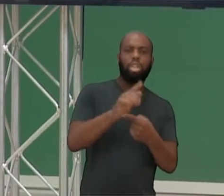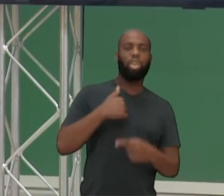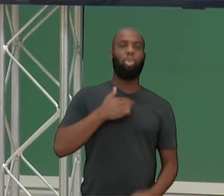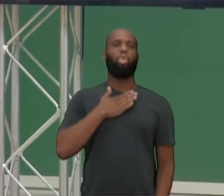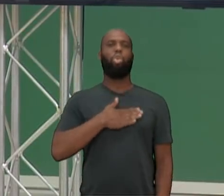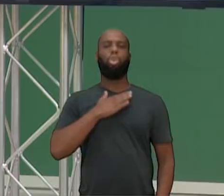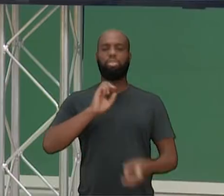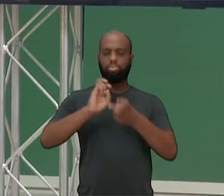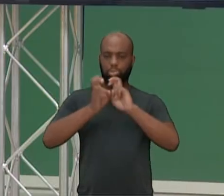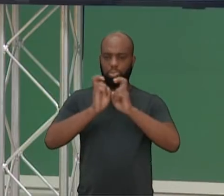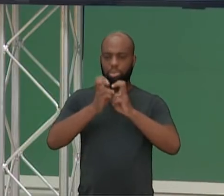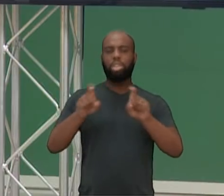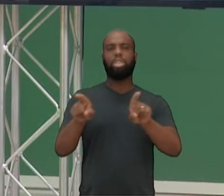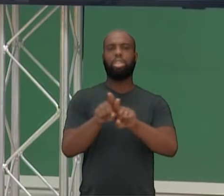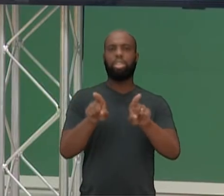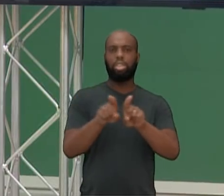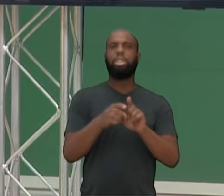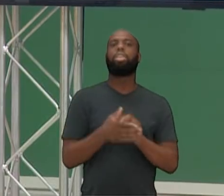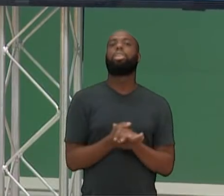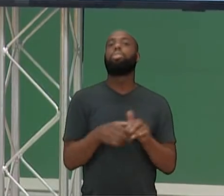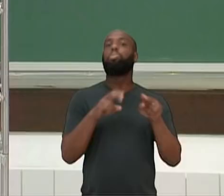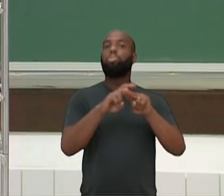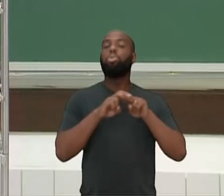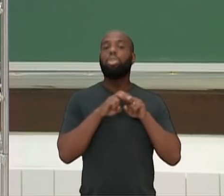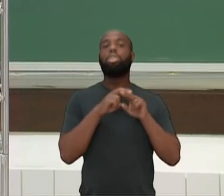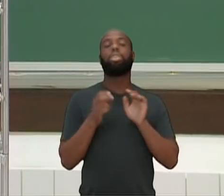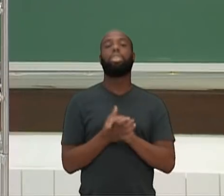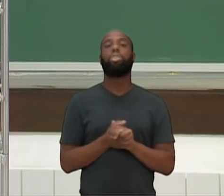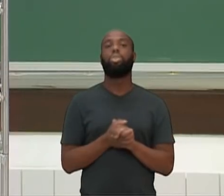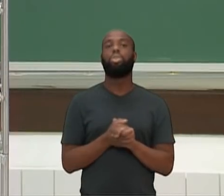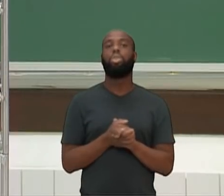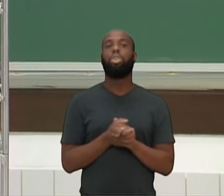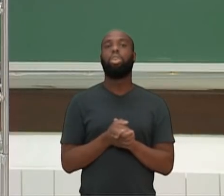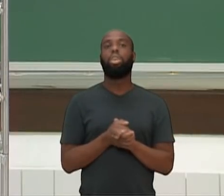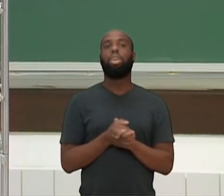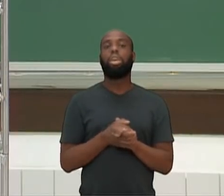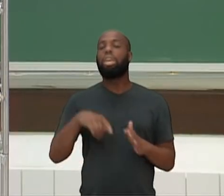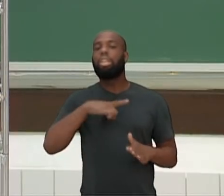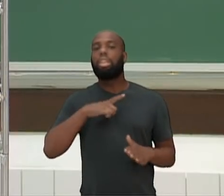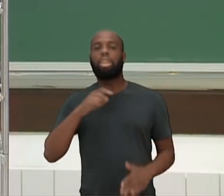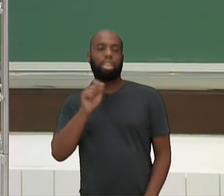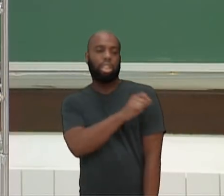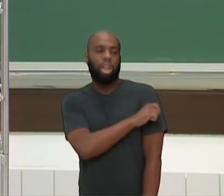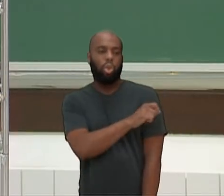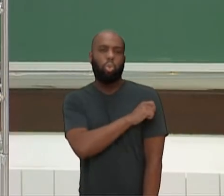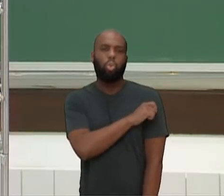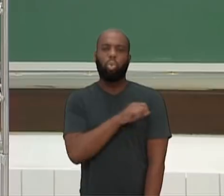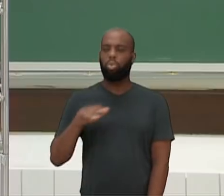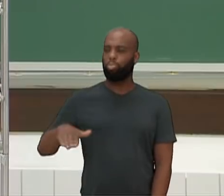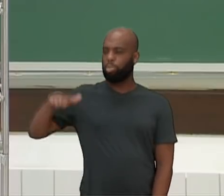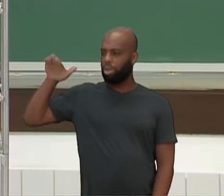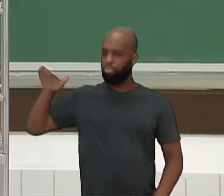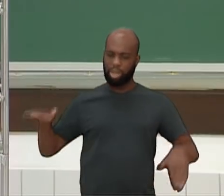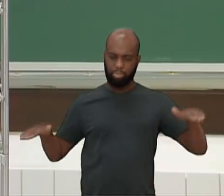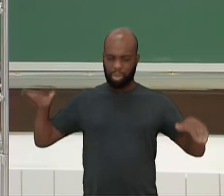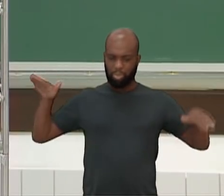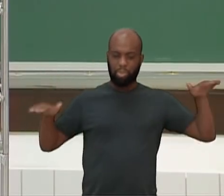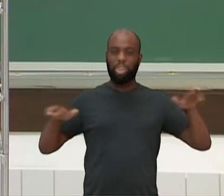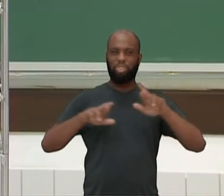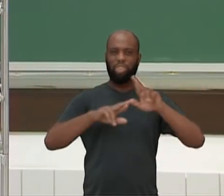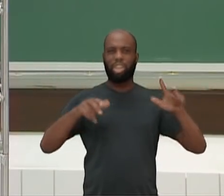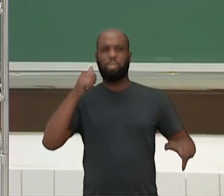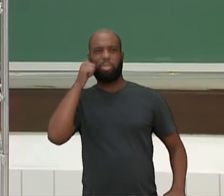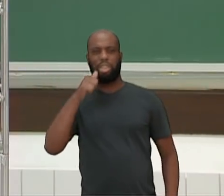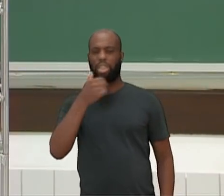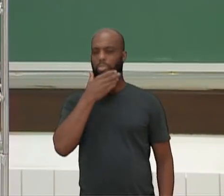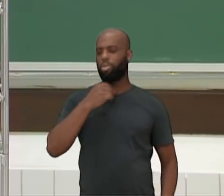gosto, né? E gostei bastante pela inserção, por inserir alunos ali de diferentes tamanhos e sexo